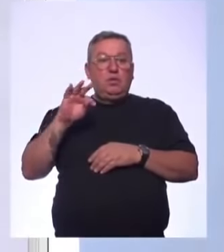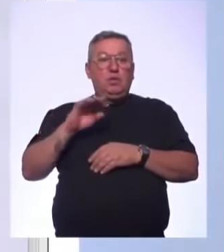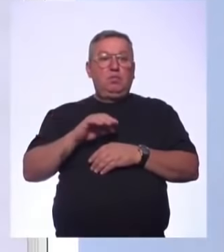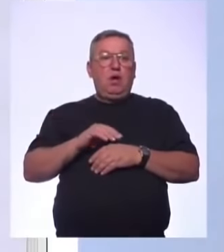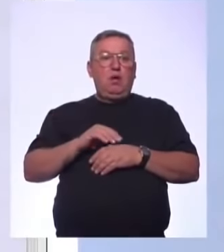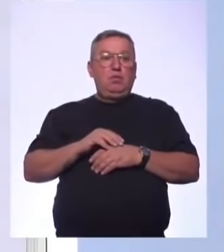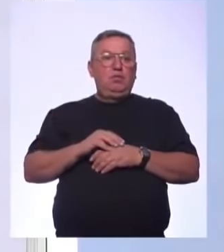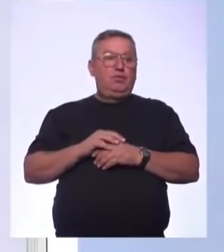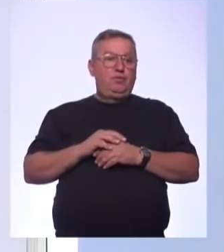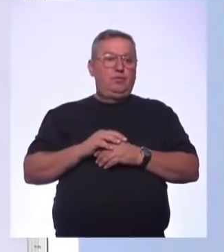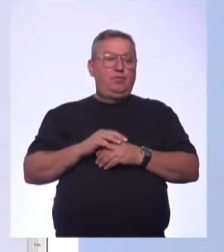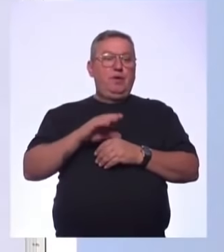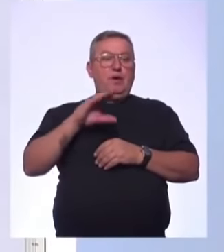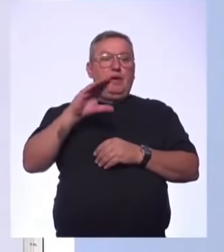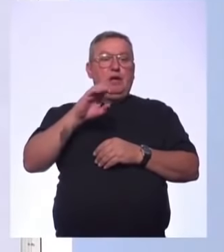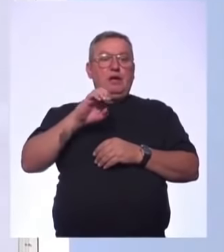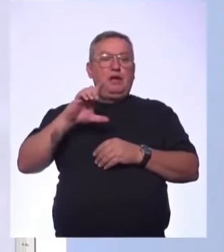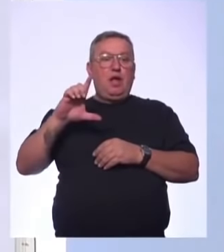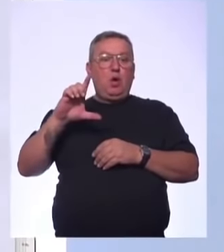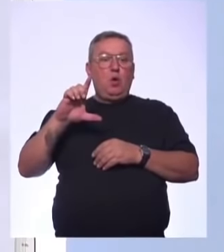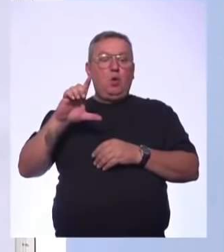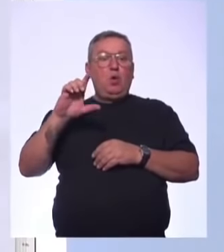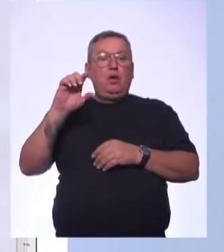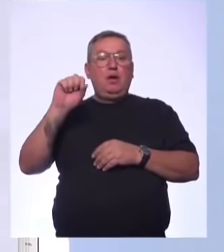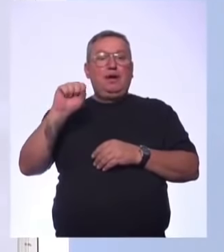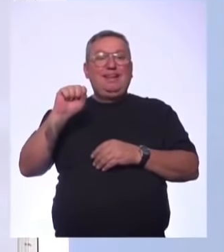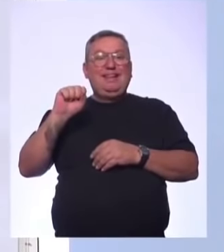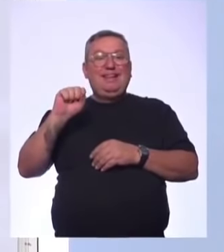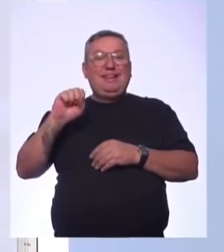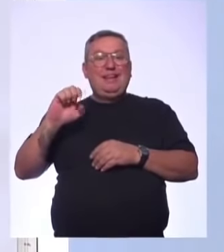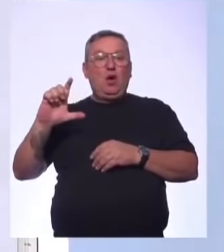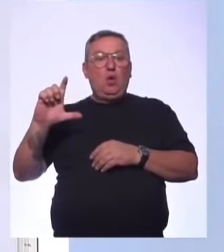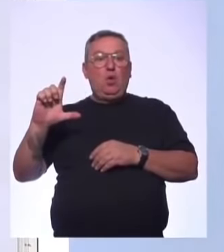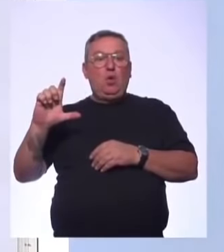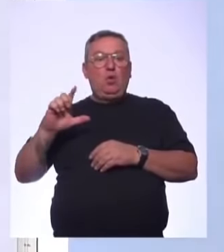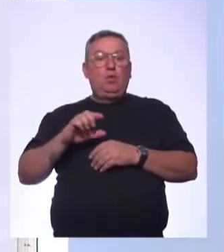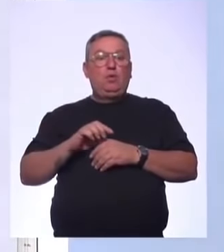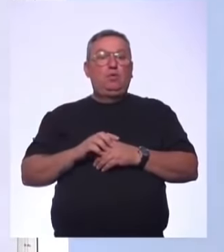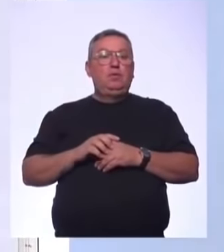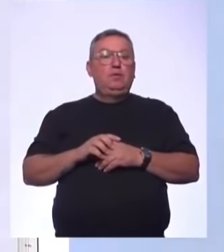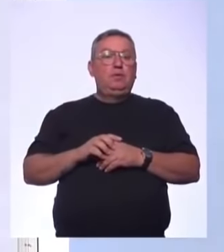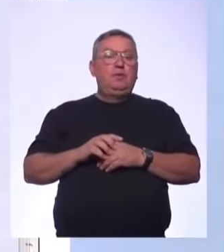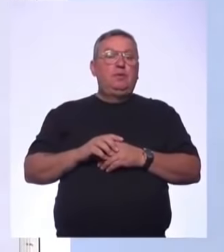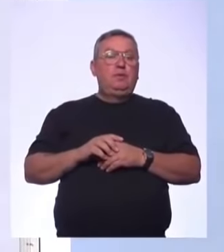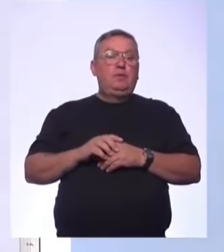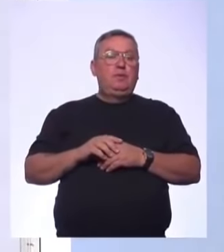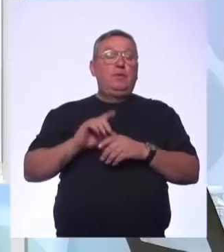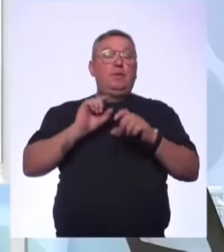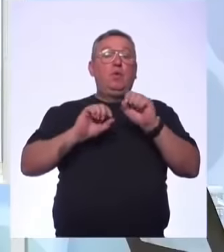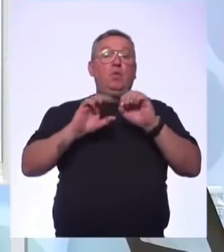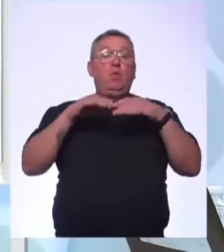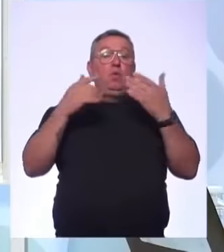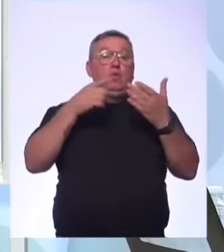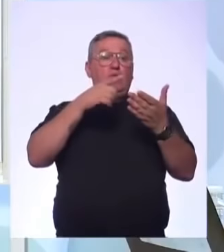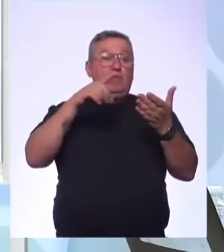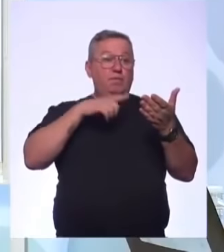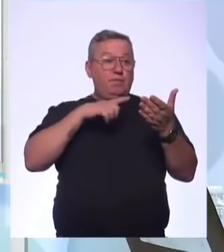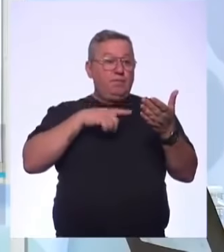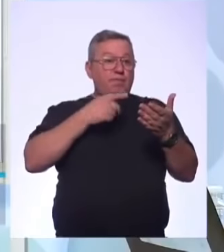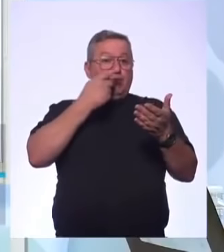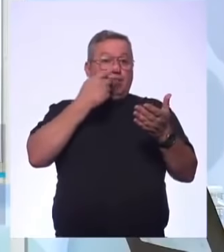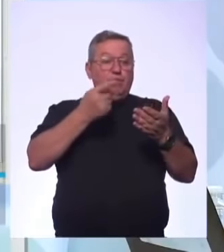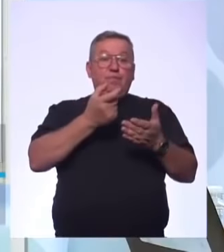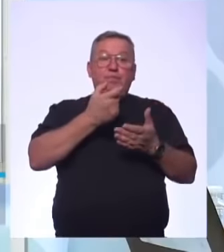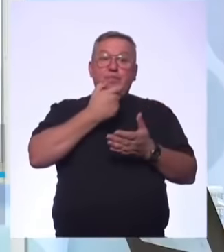About. E cell tá assim no dicionário também, se escreve dessa forma. Então, quando você estiver falando